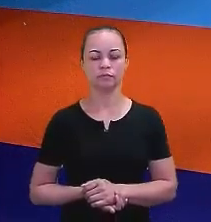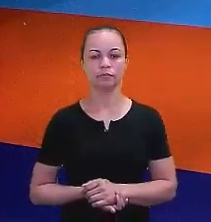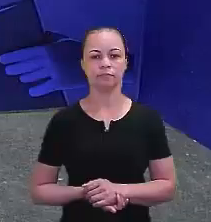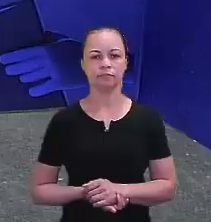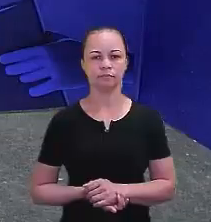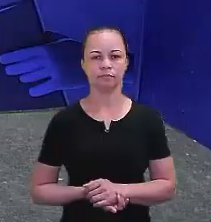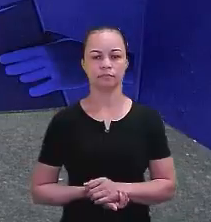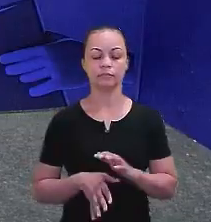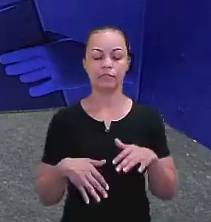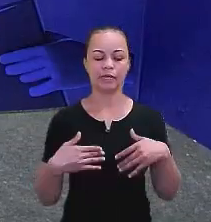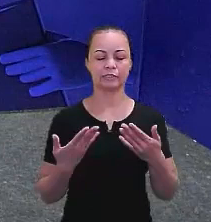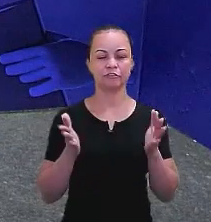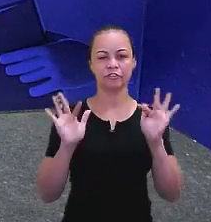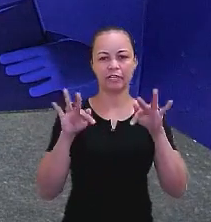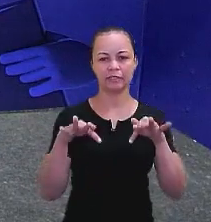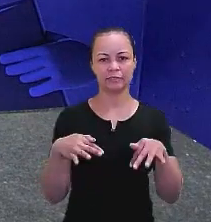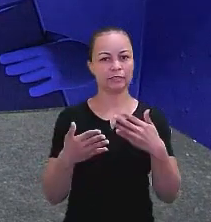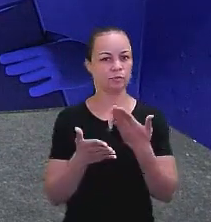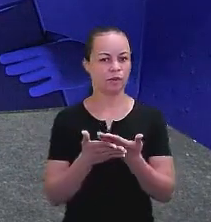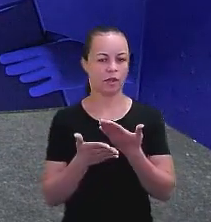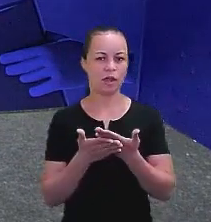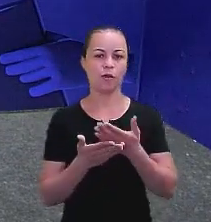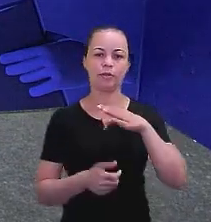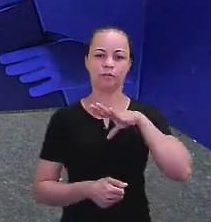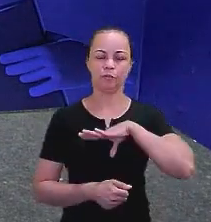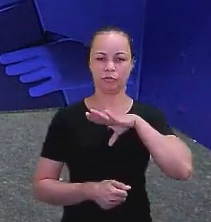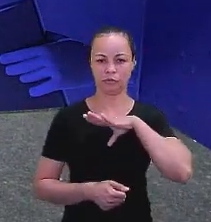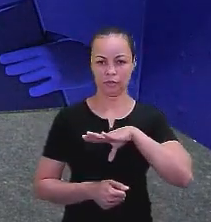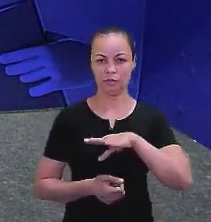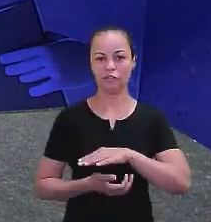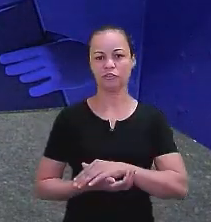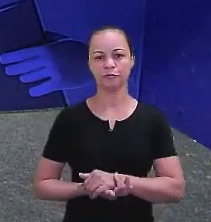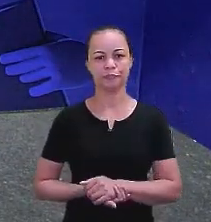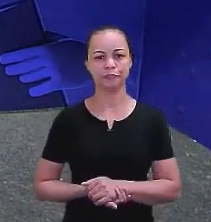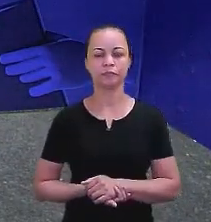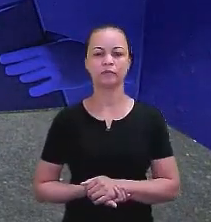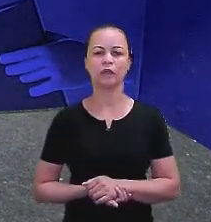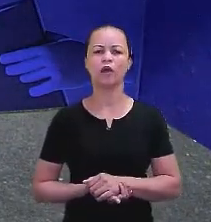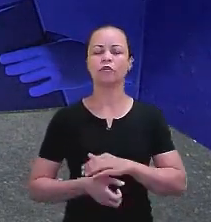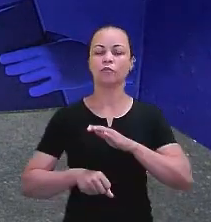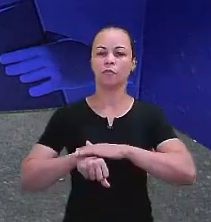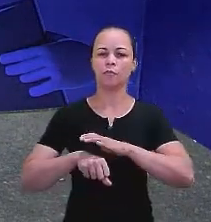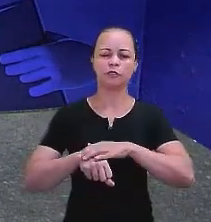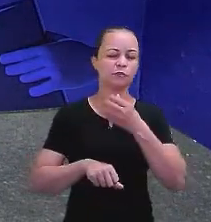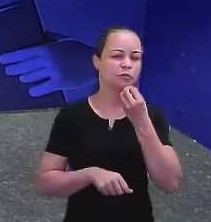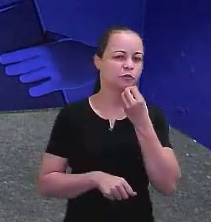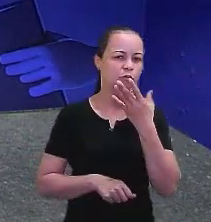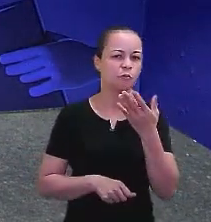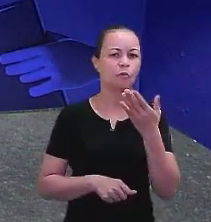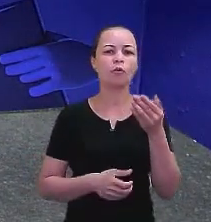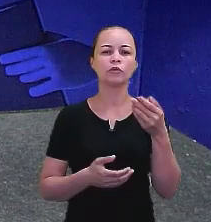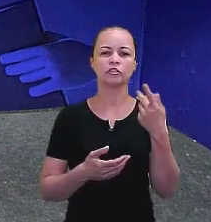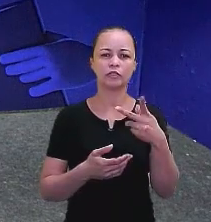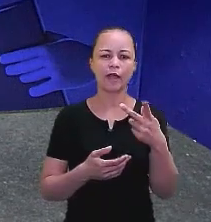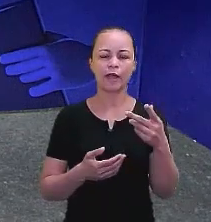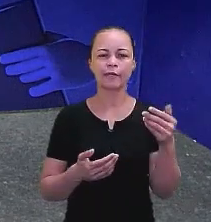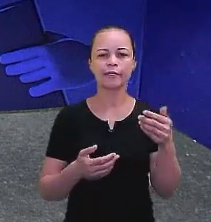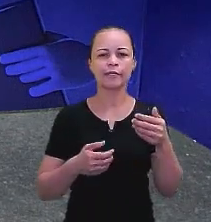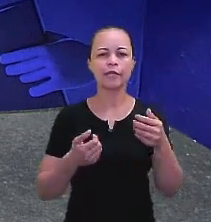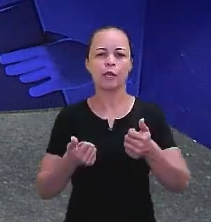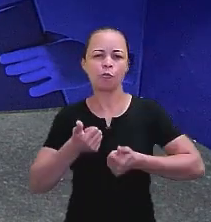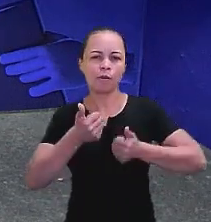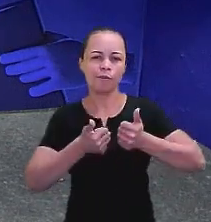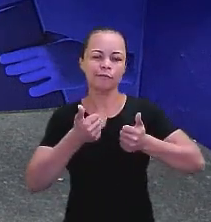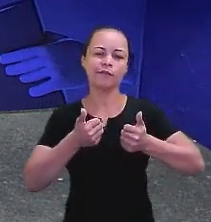Então, assim finalizamos mais uma aula de língua portuguesa. Foi um momento muito bom estar aqui compartilhando